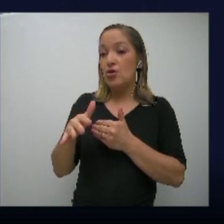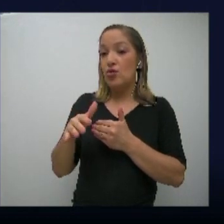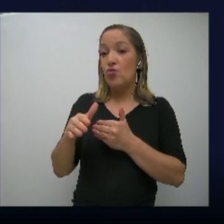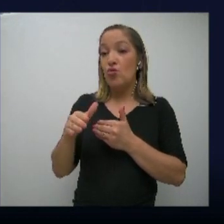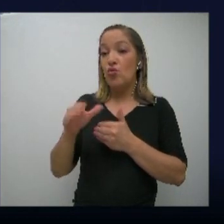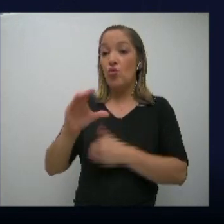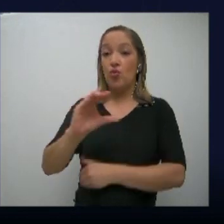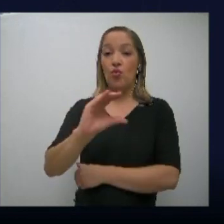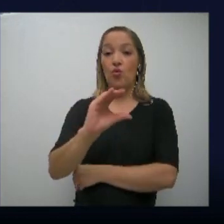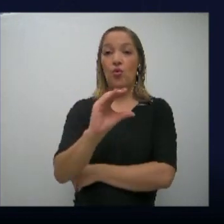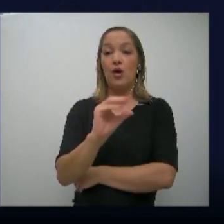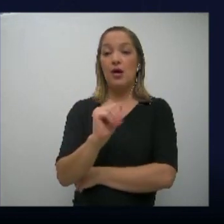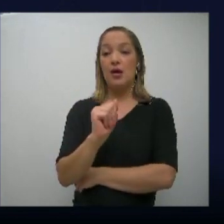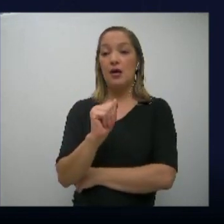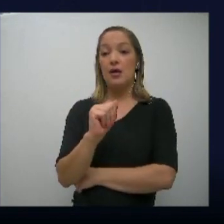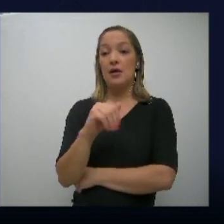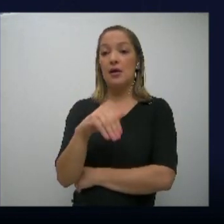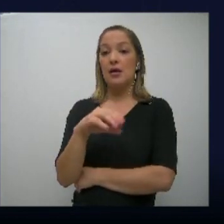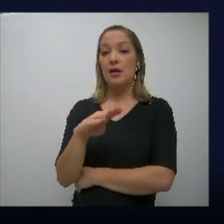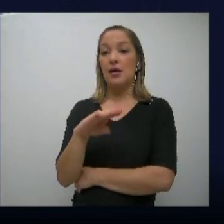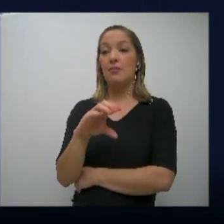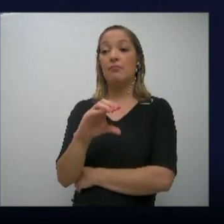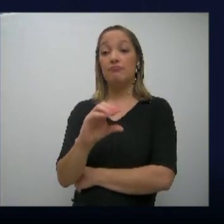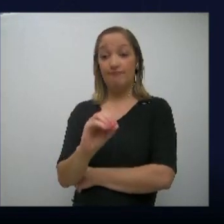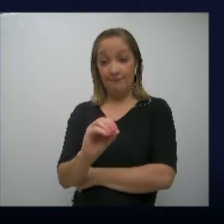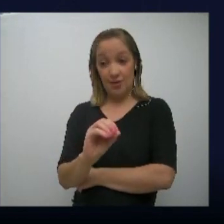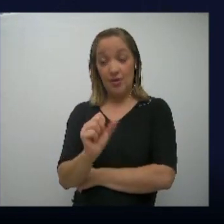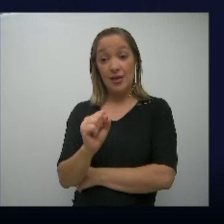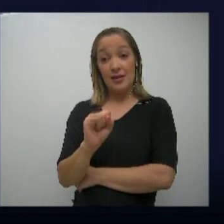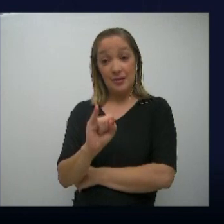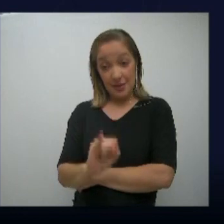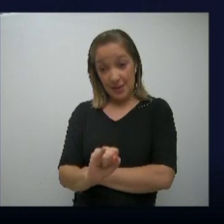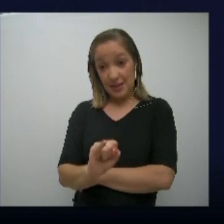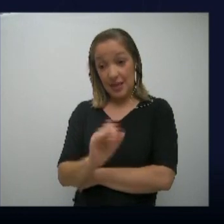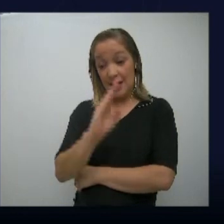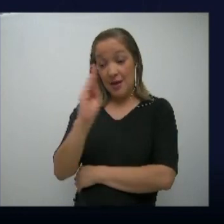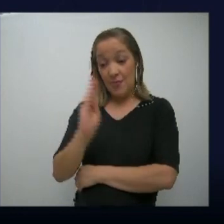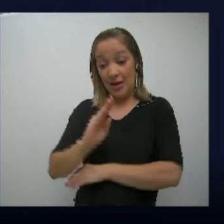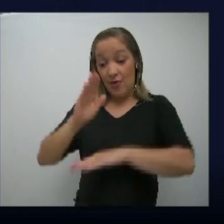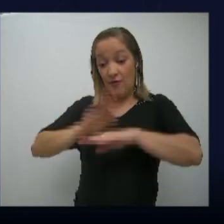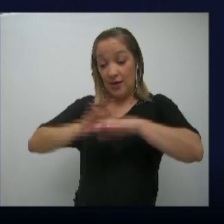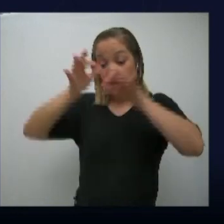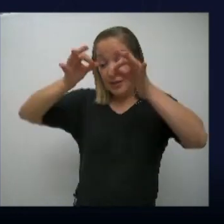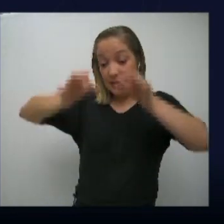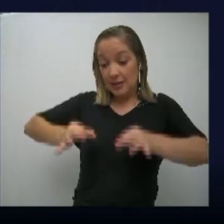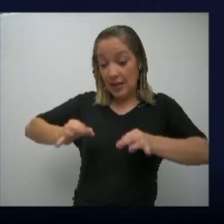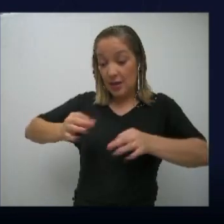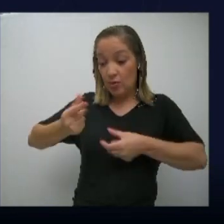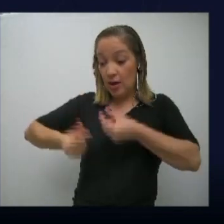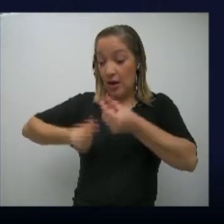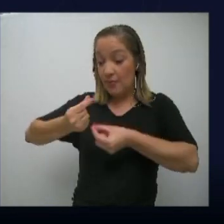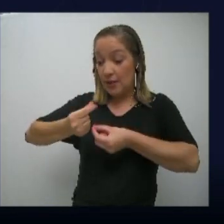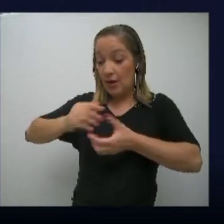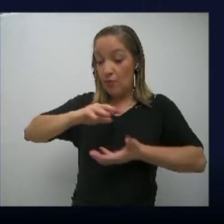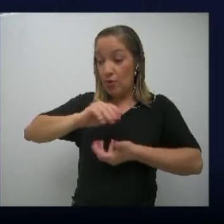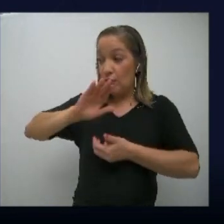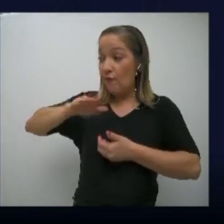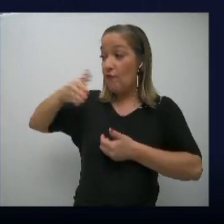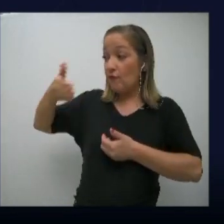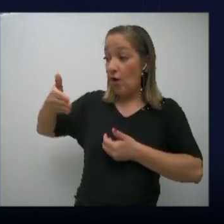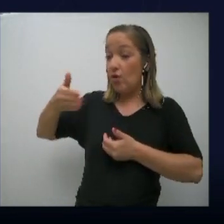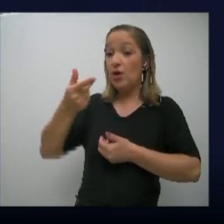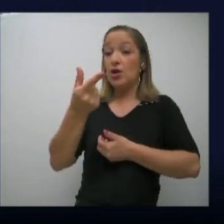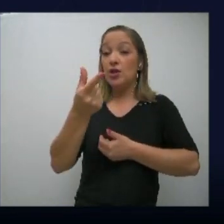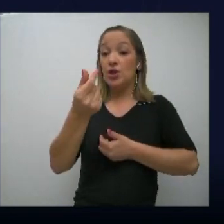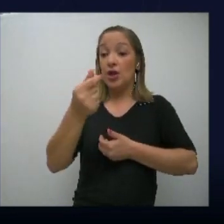câmbio se Apresse porque se o Brasil faz dever de casa e tem tanta abundância de Capital mundo afora vai ter dinheiro entrando no Brasil na final de